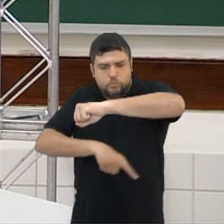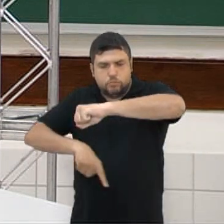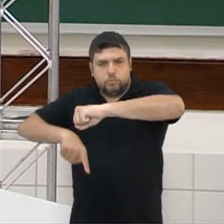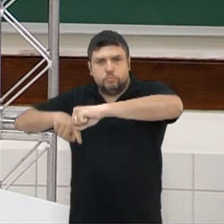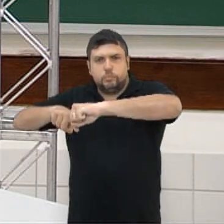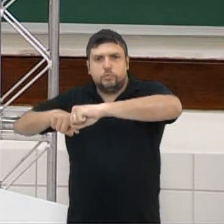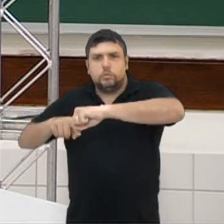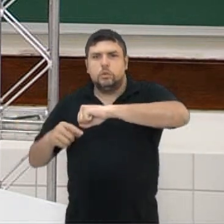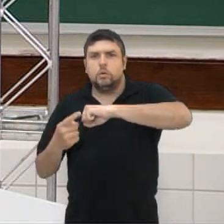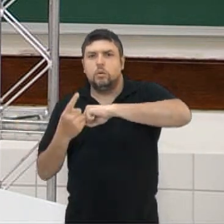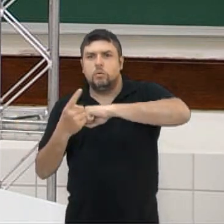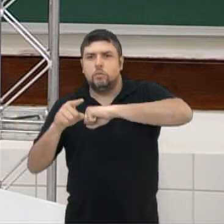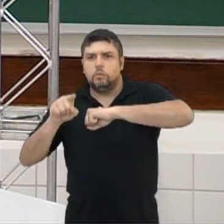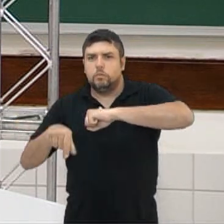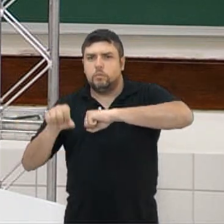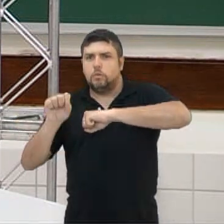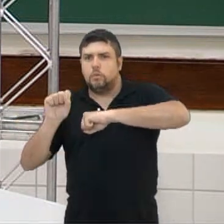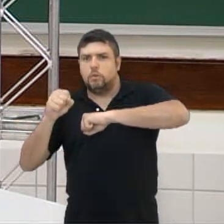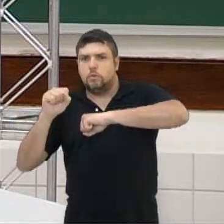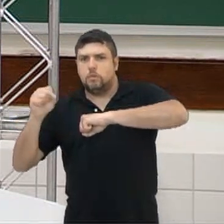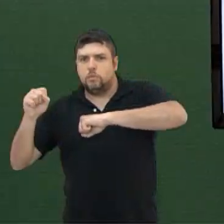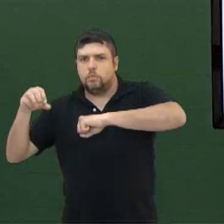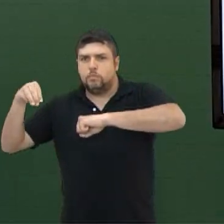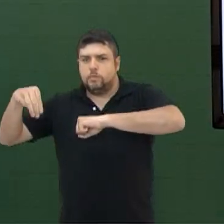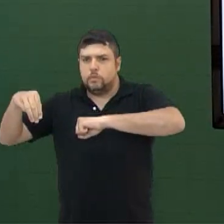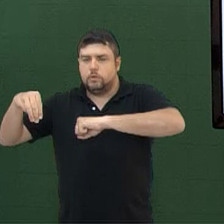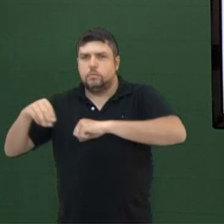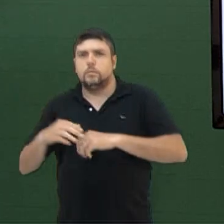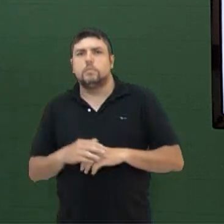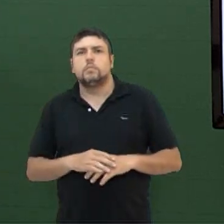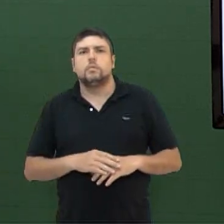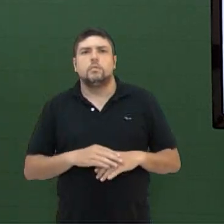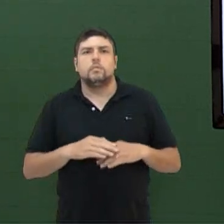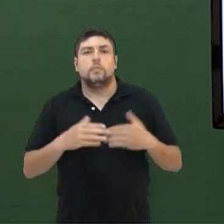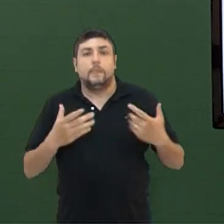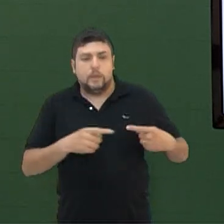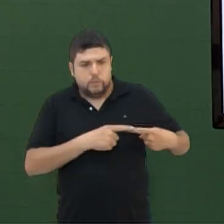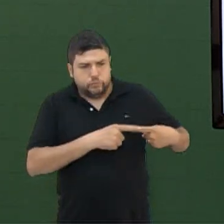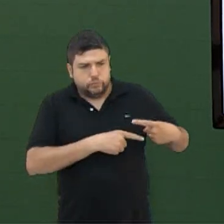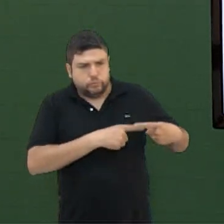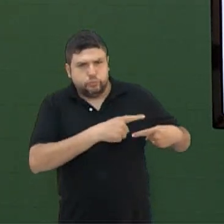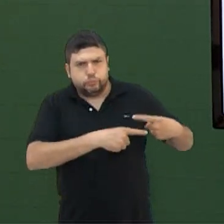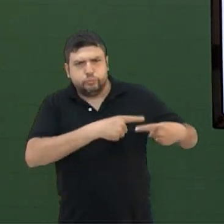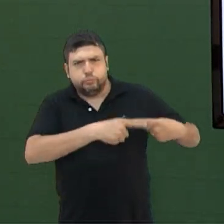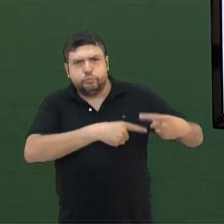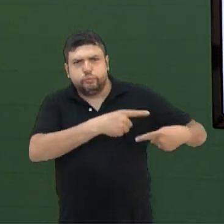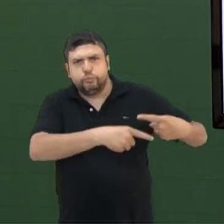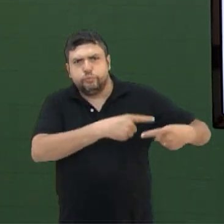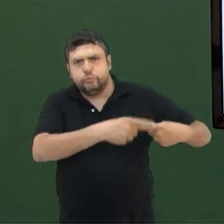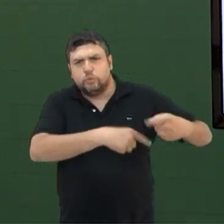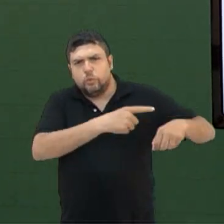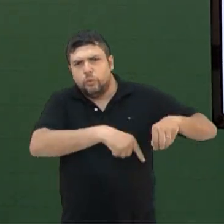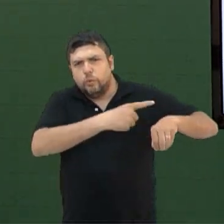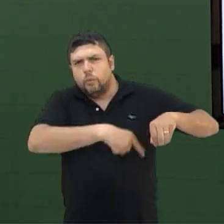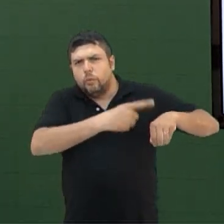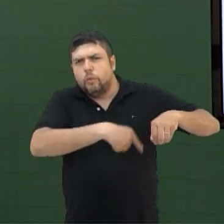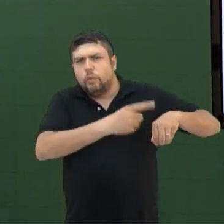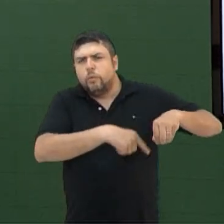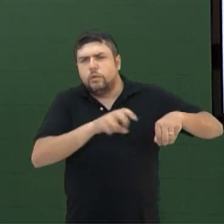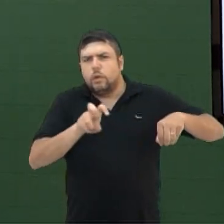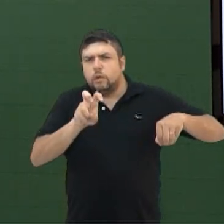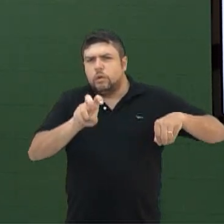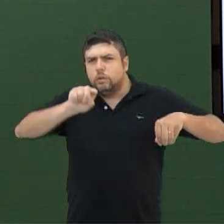dar 1,88 m. Para que ele dê 5.000 voltas, então eu vou multiplicar o quê? 1,88 m